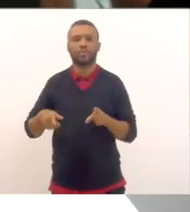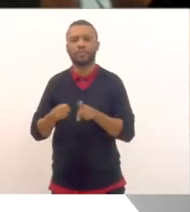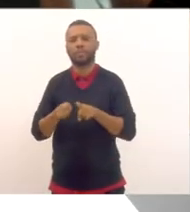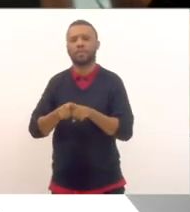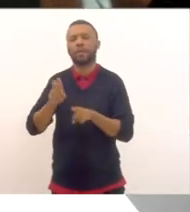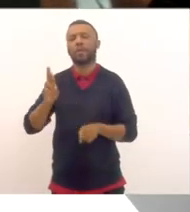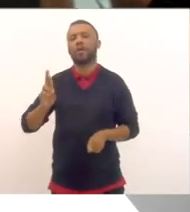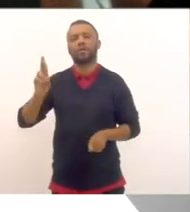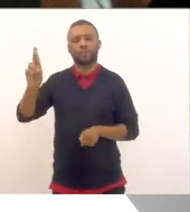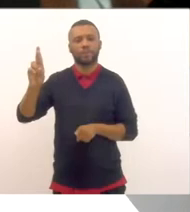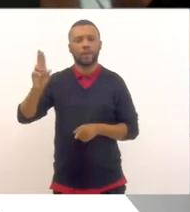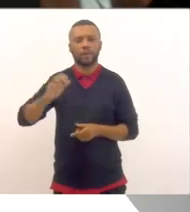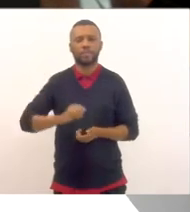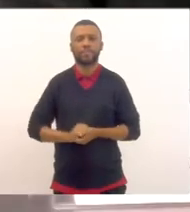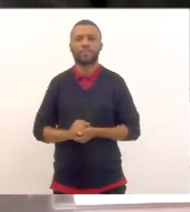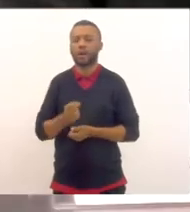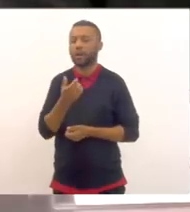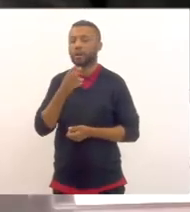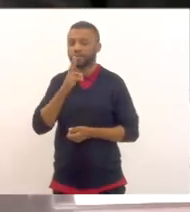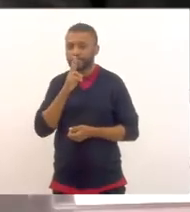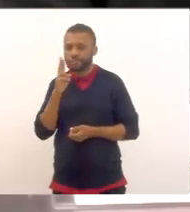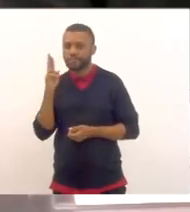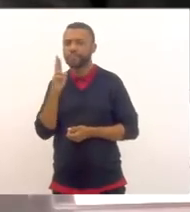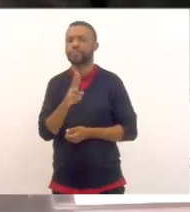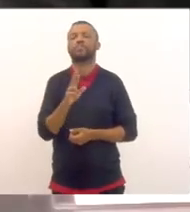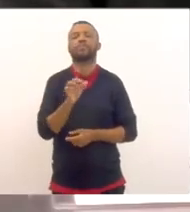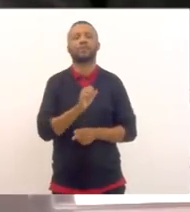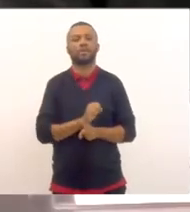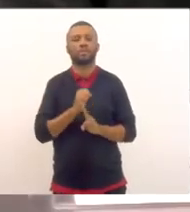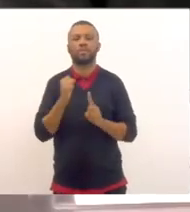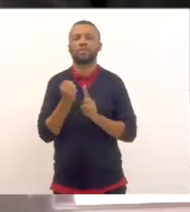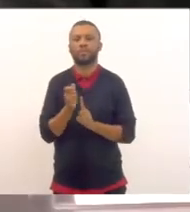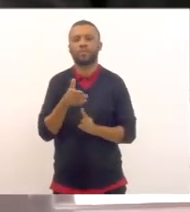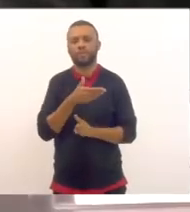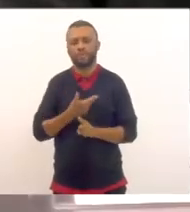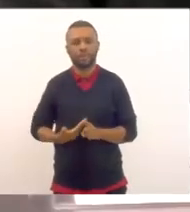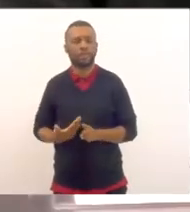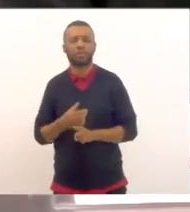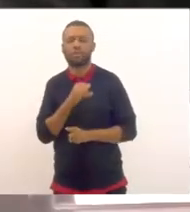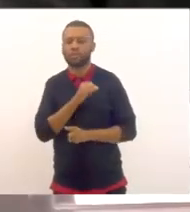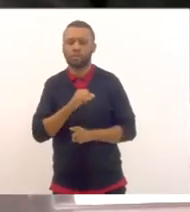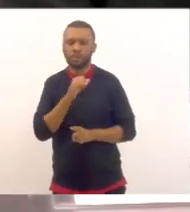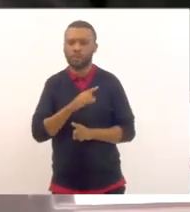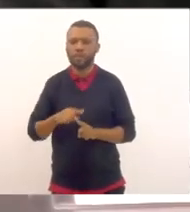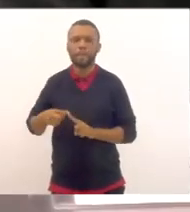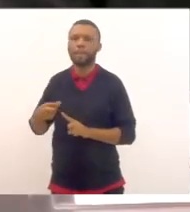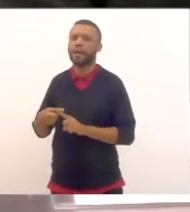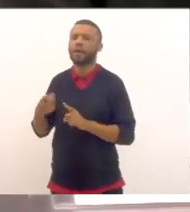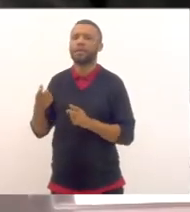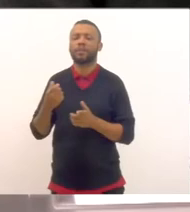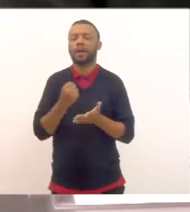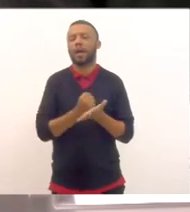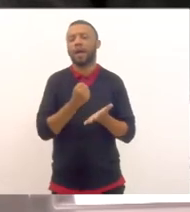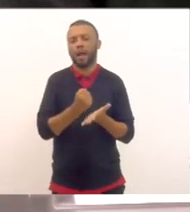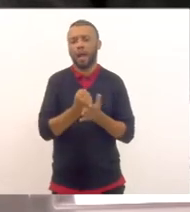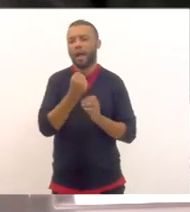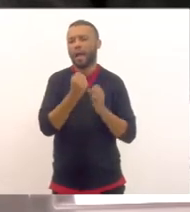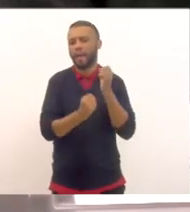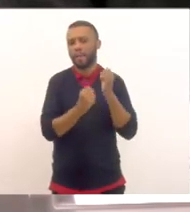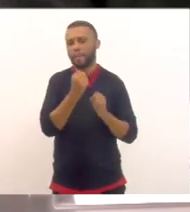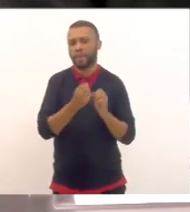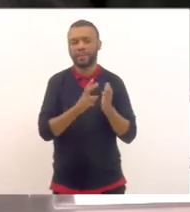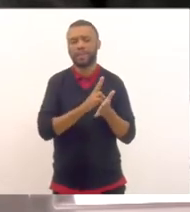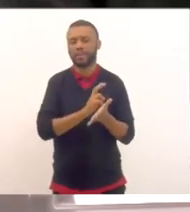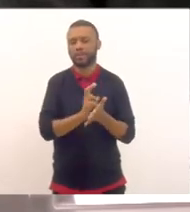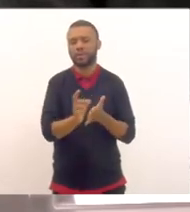pela concessão Alguém tem que dar resposta à sociedade e ao governo do estado e a concessão a concessão no caso da SuperVia ela